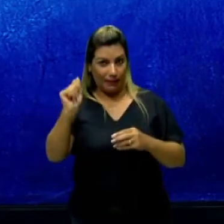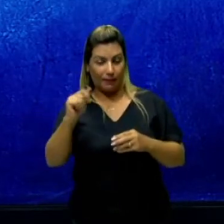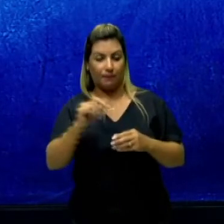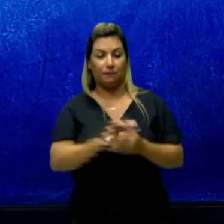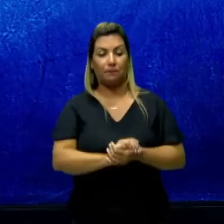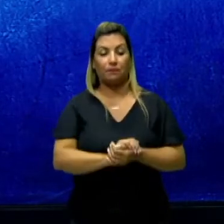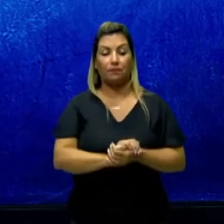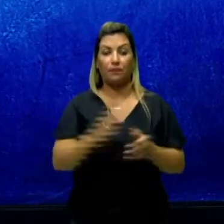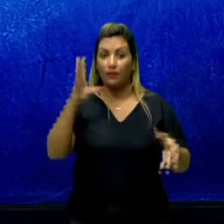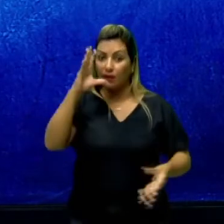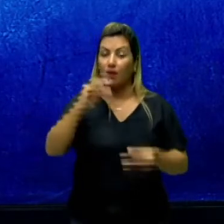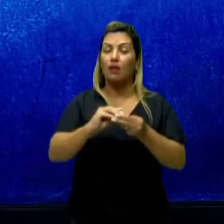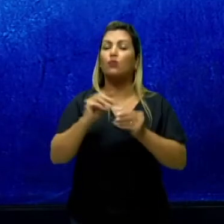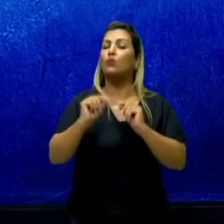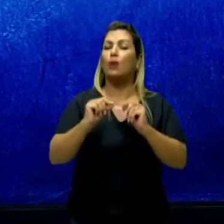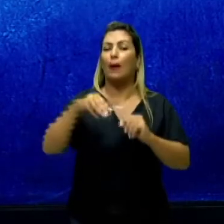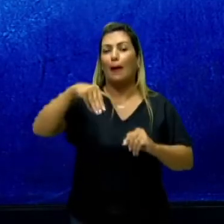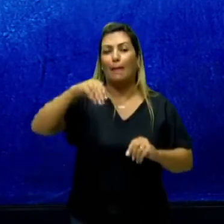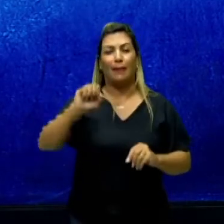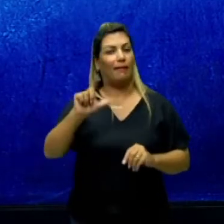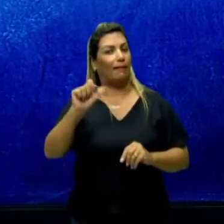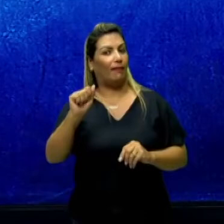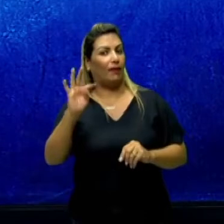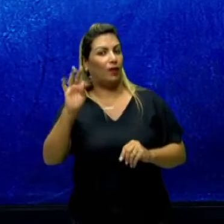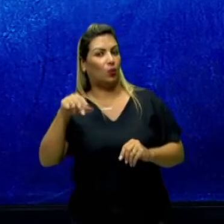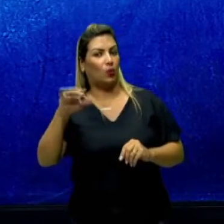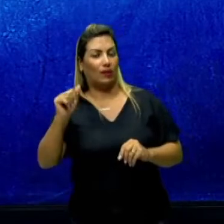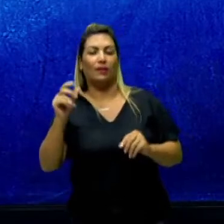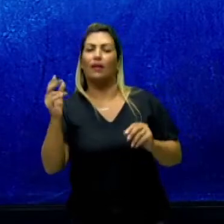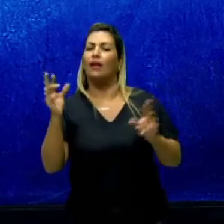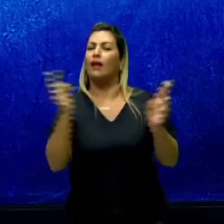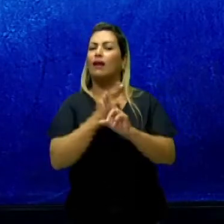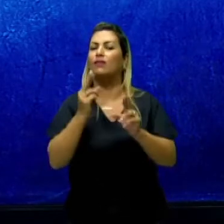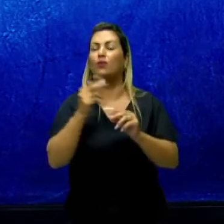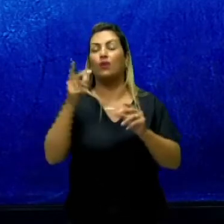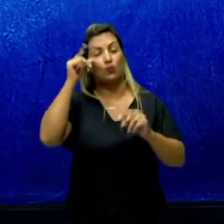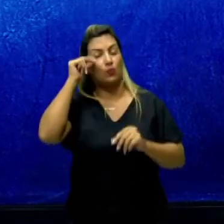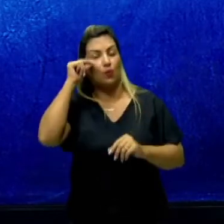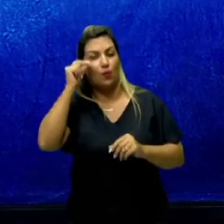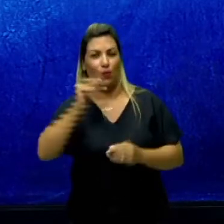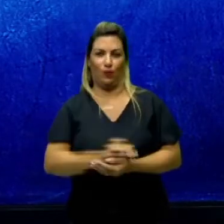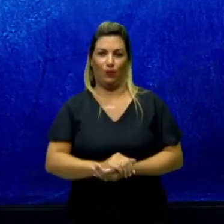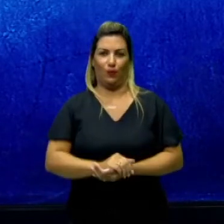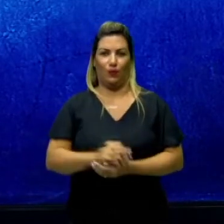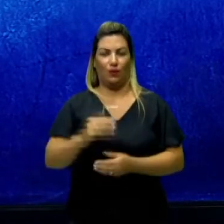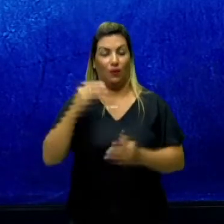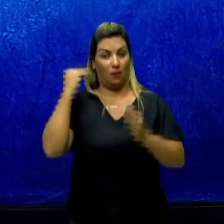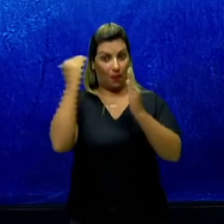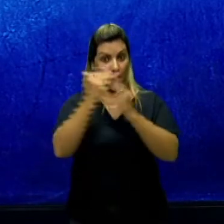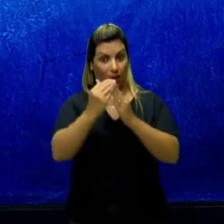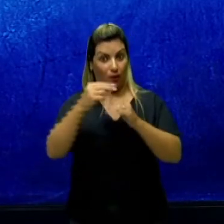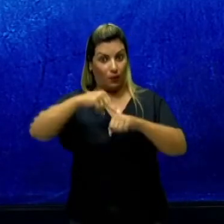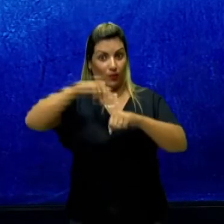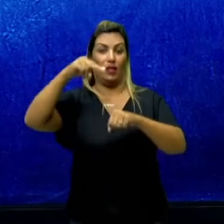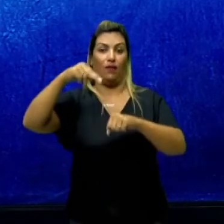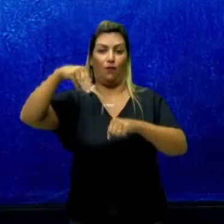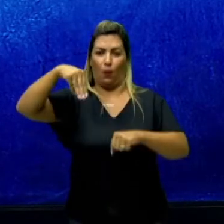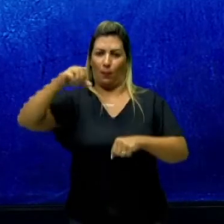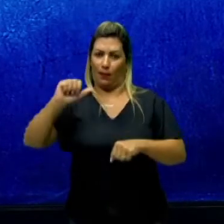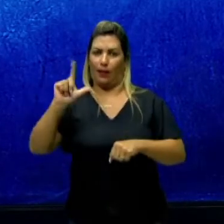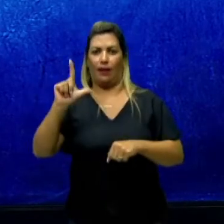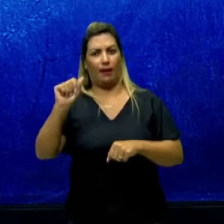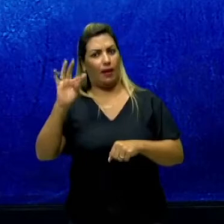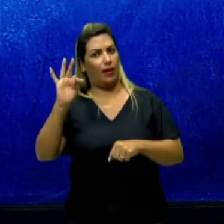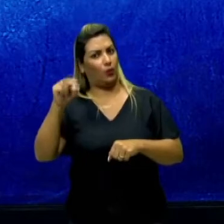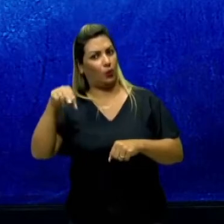pineal sintetiza o hormônio melatonina, que é relacionado ao nosso sono. Então, o aumento do nível de melatonina faz com